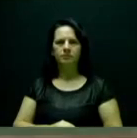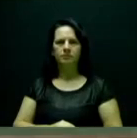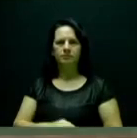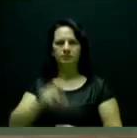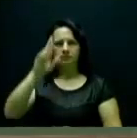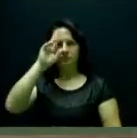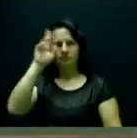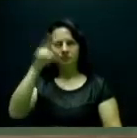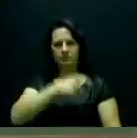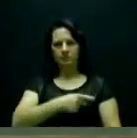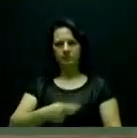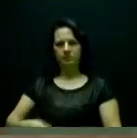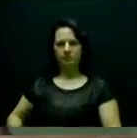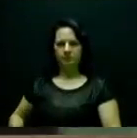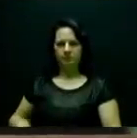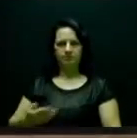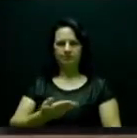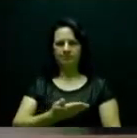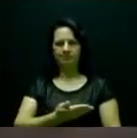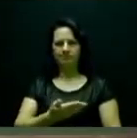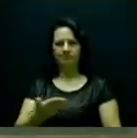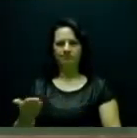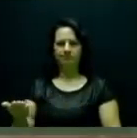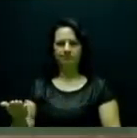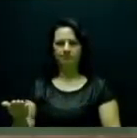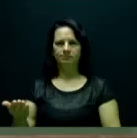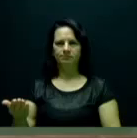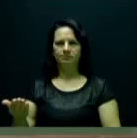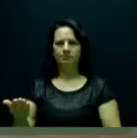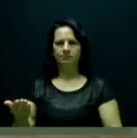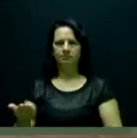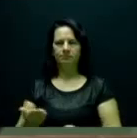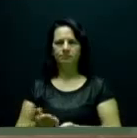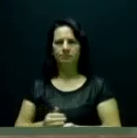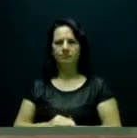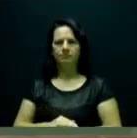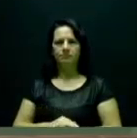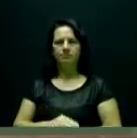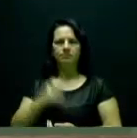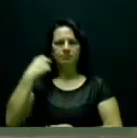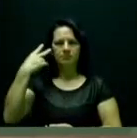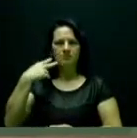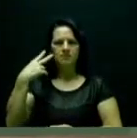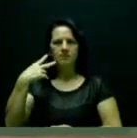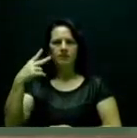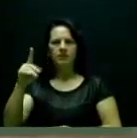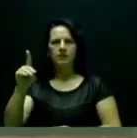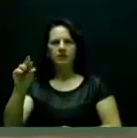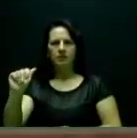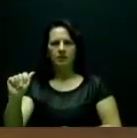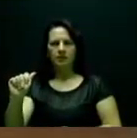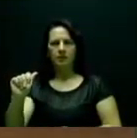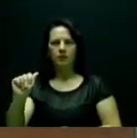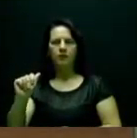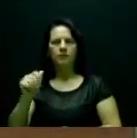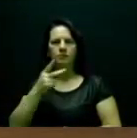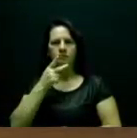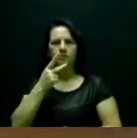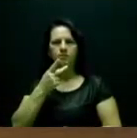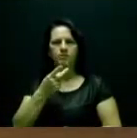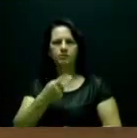Senhor presidente e nobres vereadores, eu, vereador Doda, vou fazer